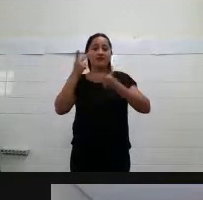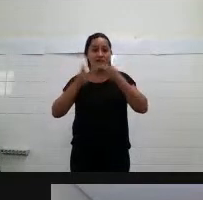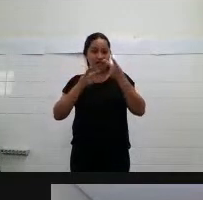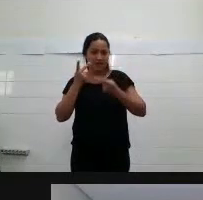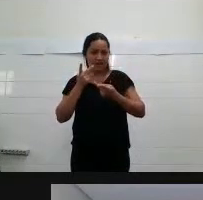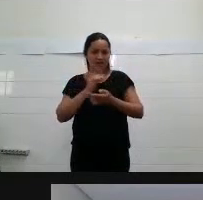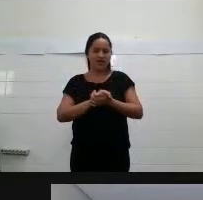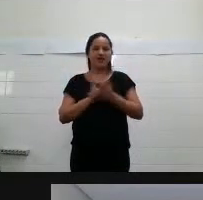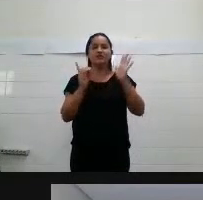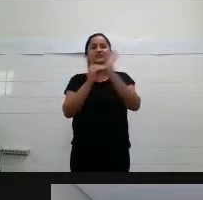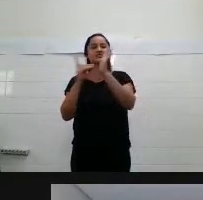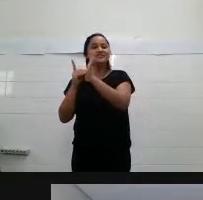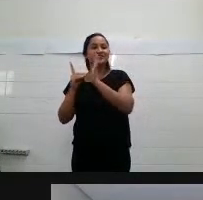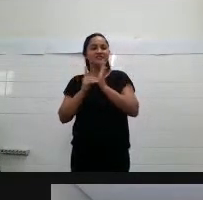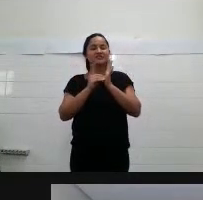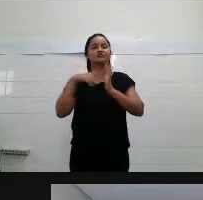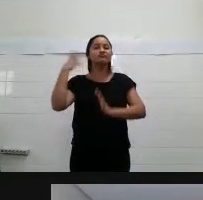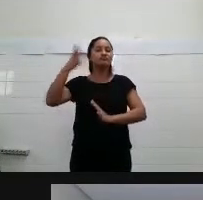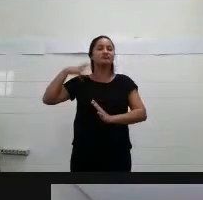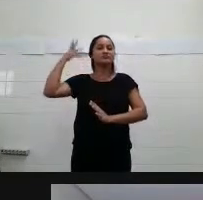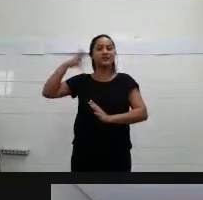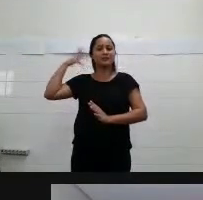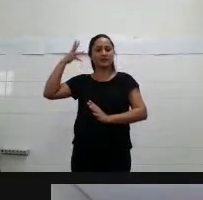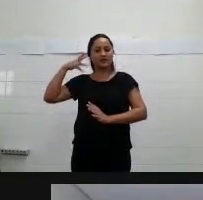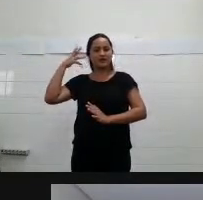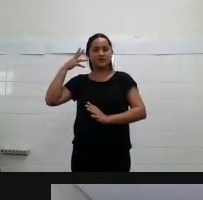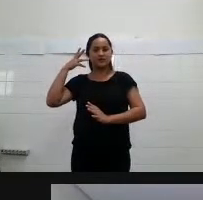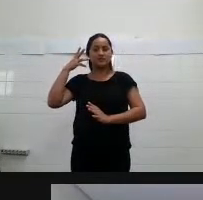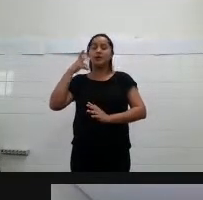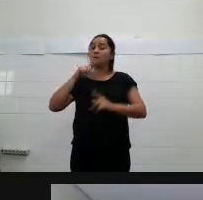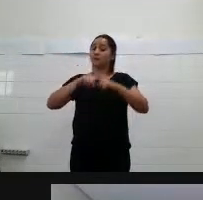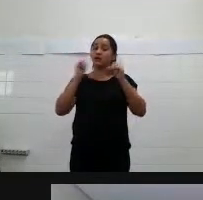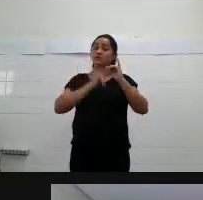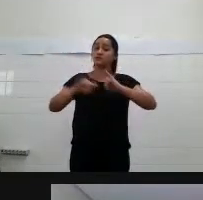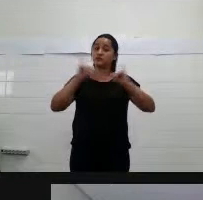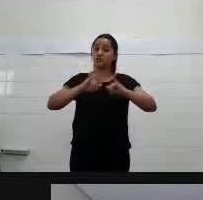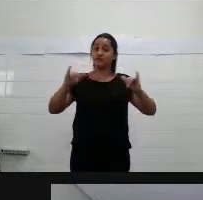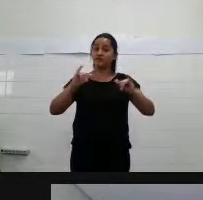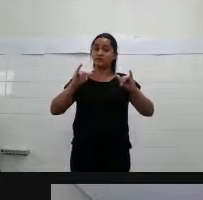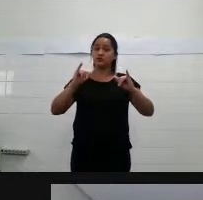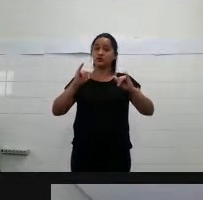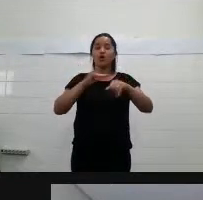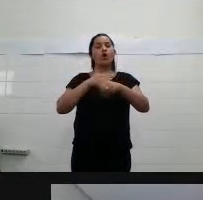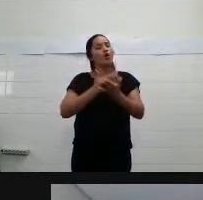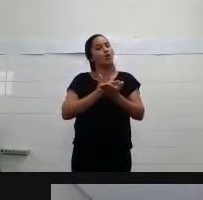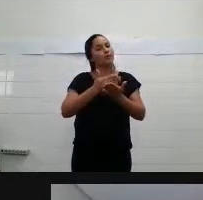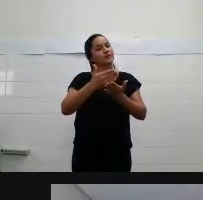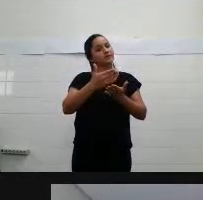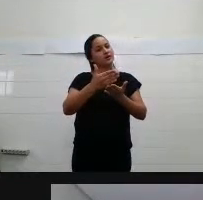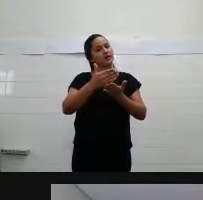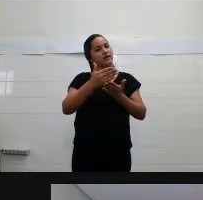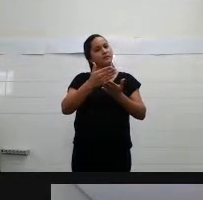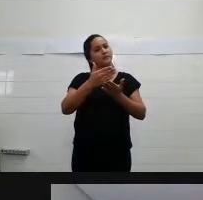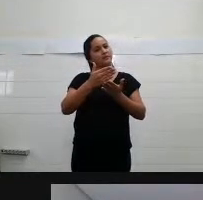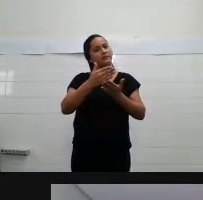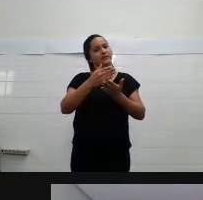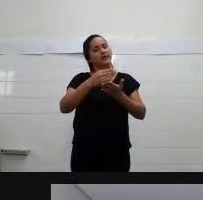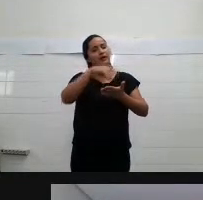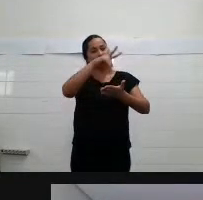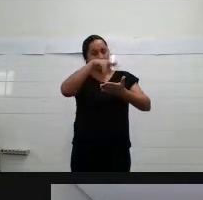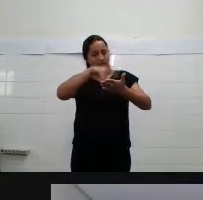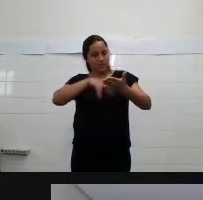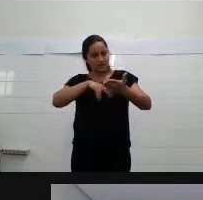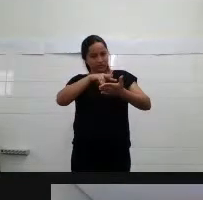uma outra palestra. Mas eu indico para você começar pela leitura da antologia que eu falei,